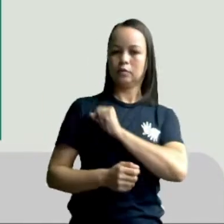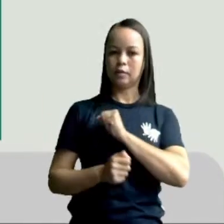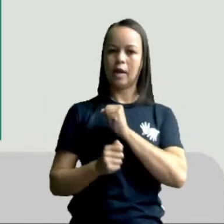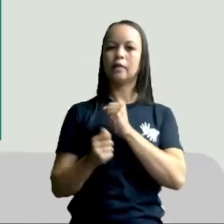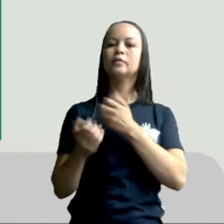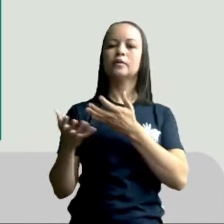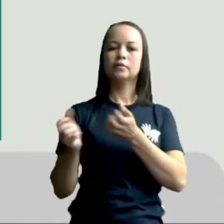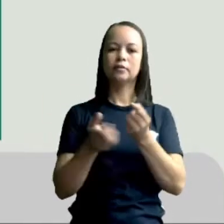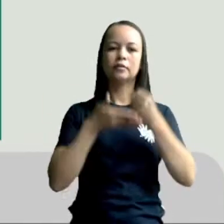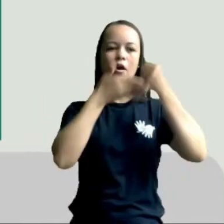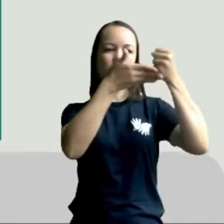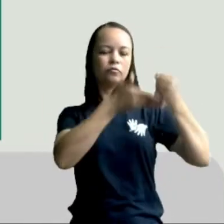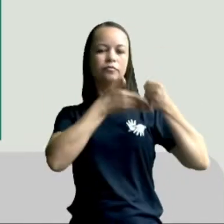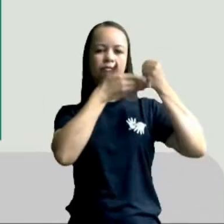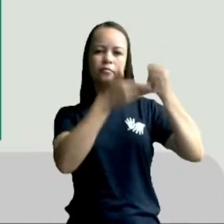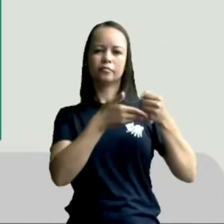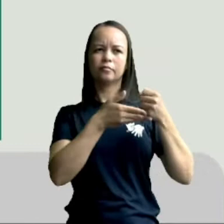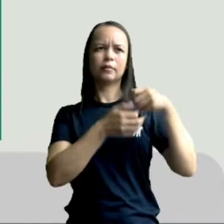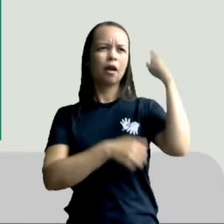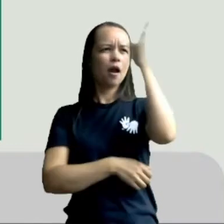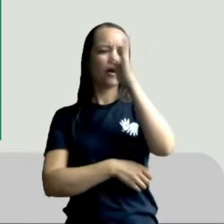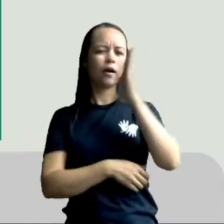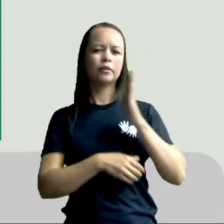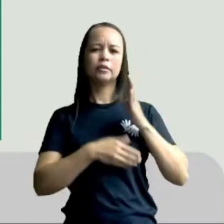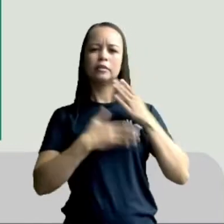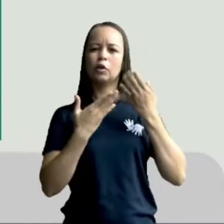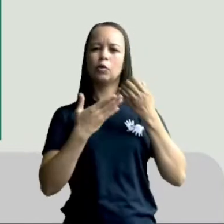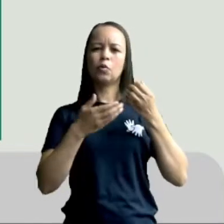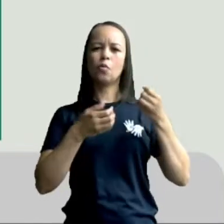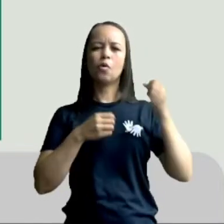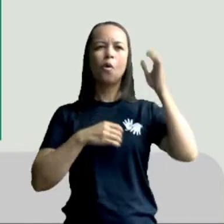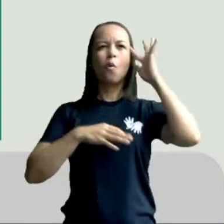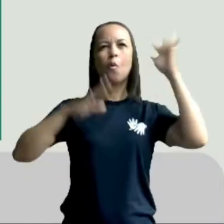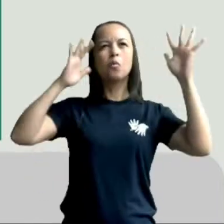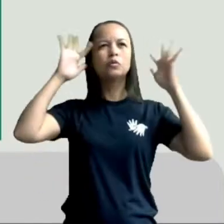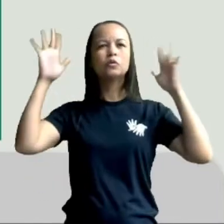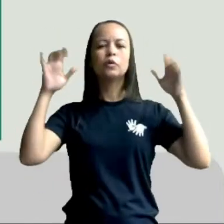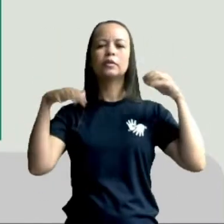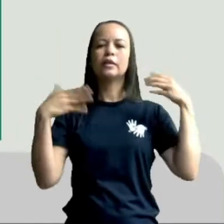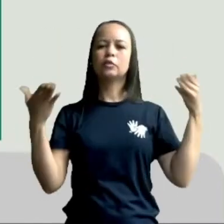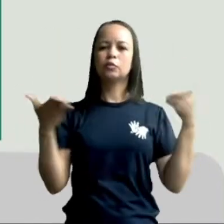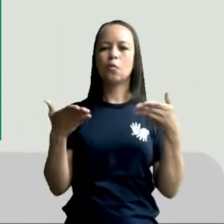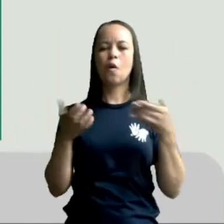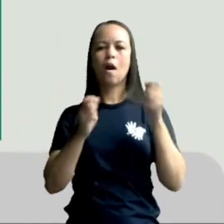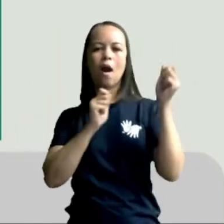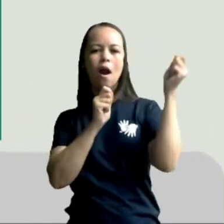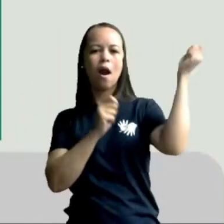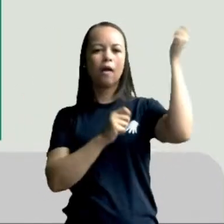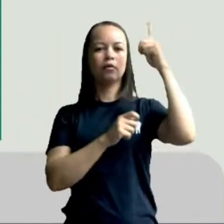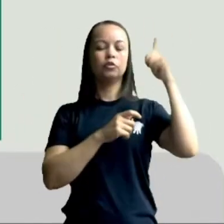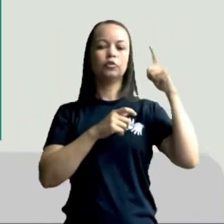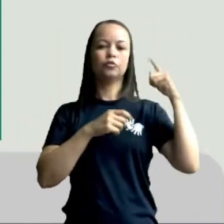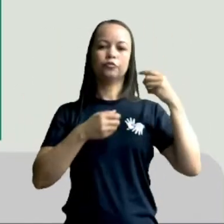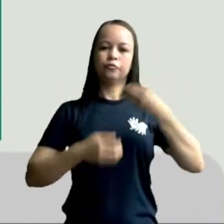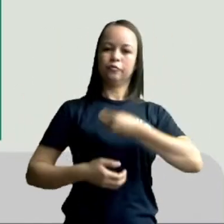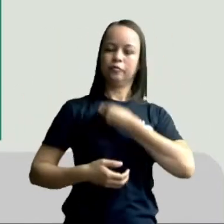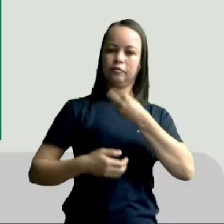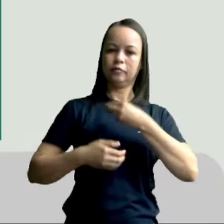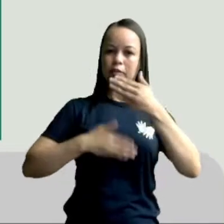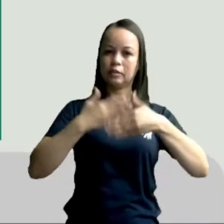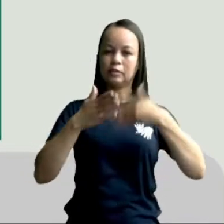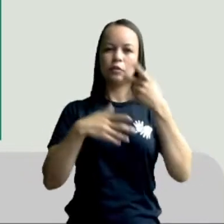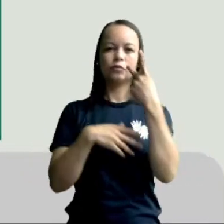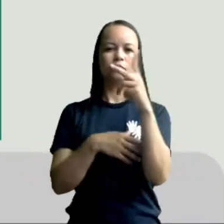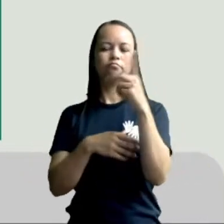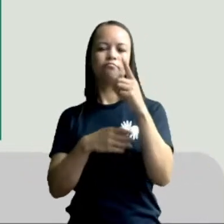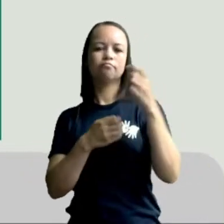sonho intenso e um raio vívido de amor e de esperança a terra desce. Se o teu formoso céu risonho